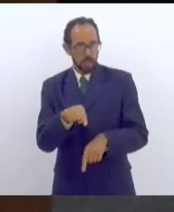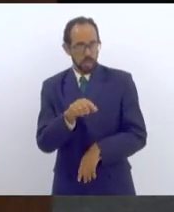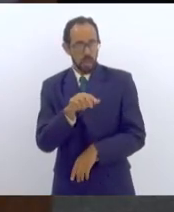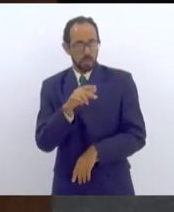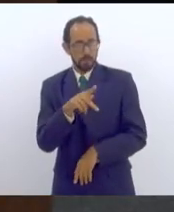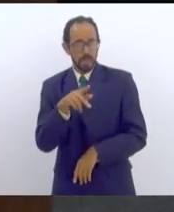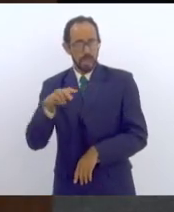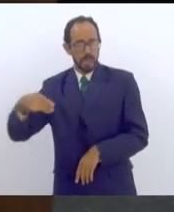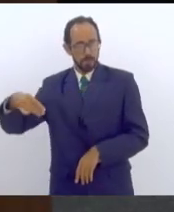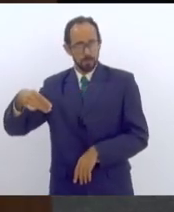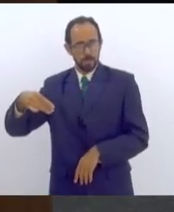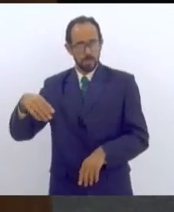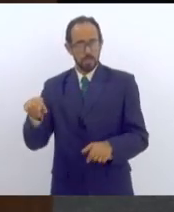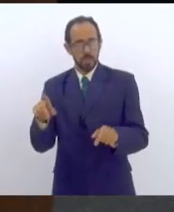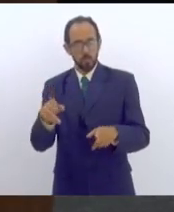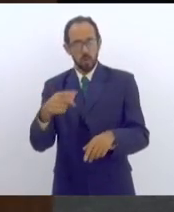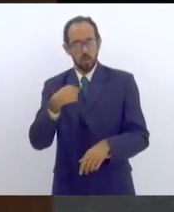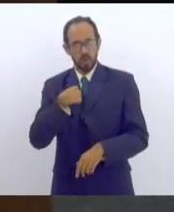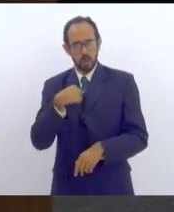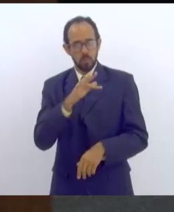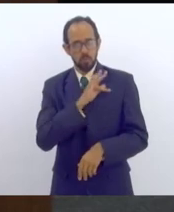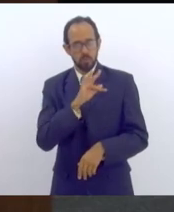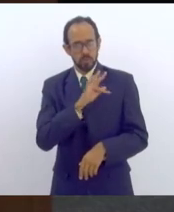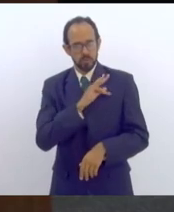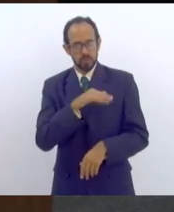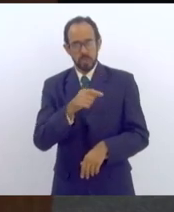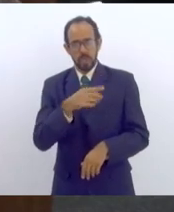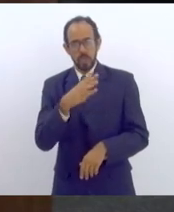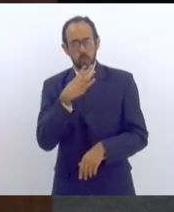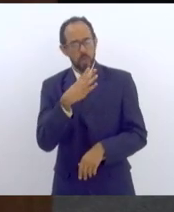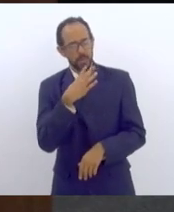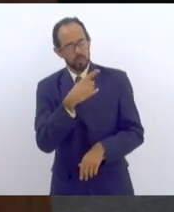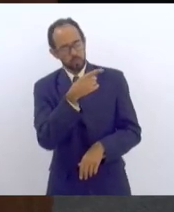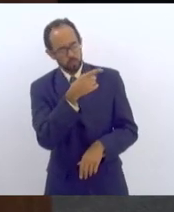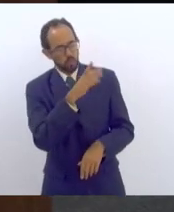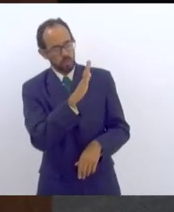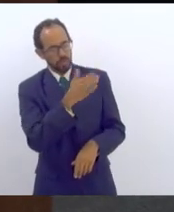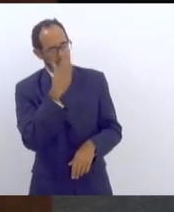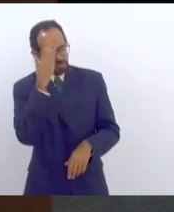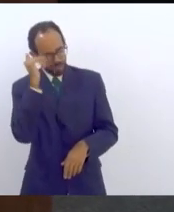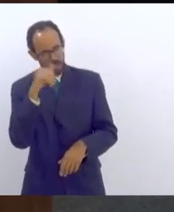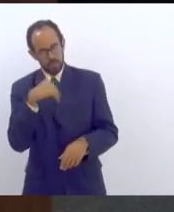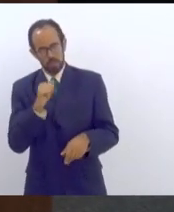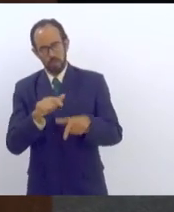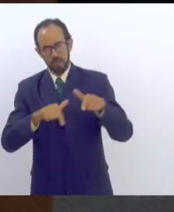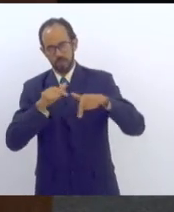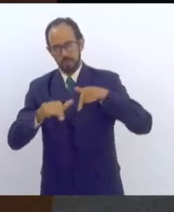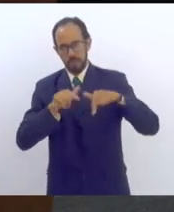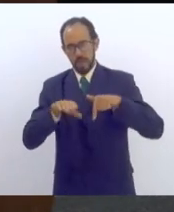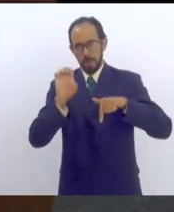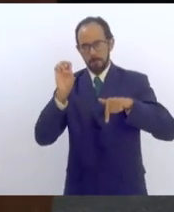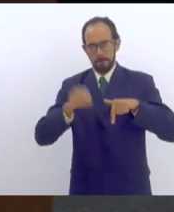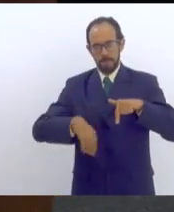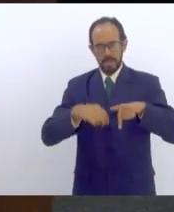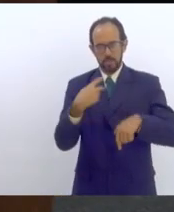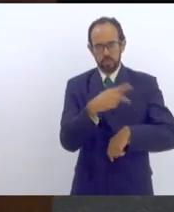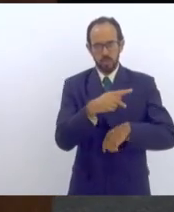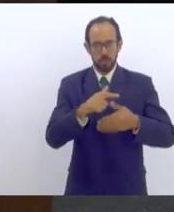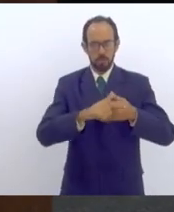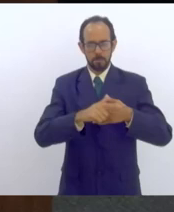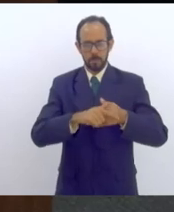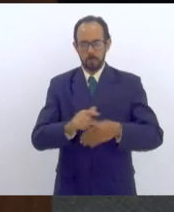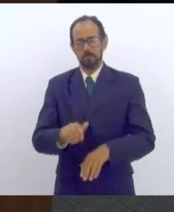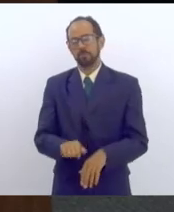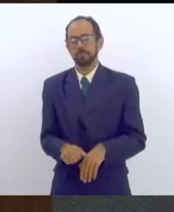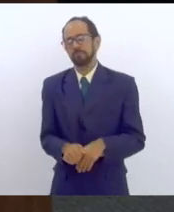de conhecê-lo na Polícia Civil, e sei que Vossa Excelência vai desempenhar muito bem aqui o seu mister. E quando eu cheguei